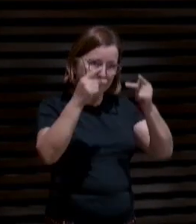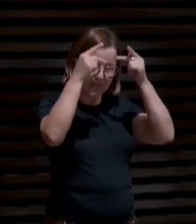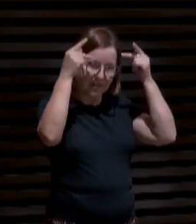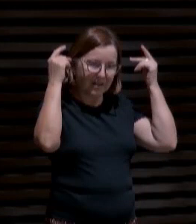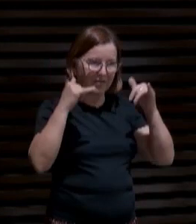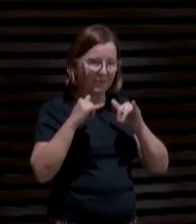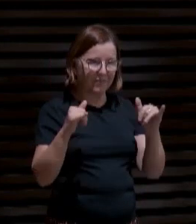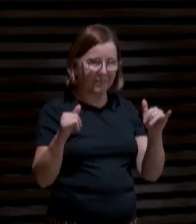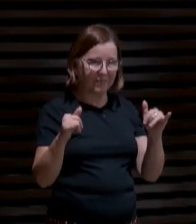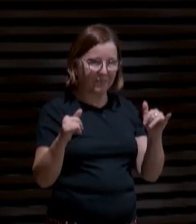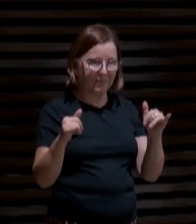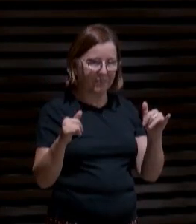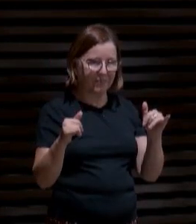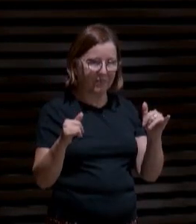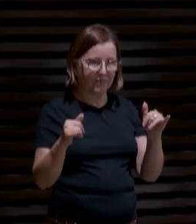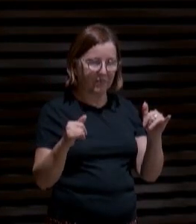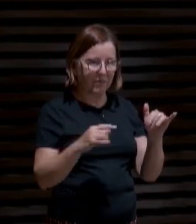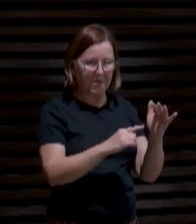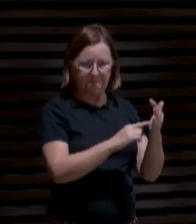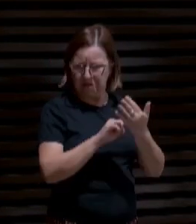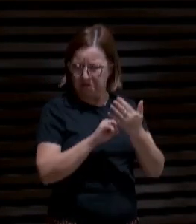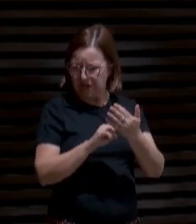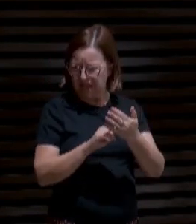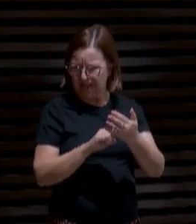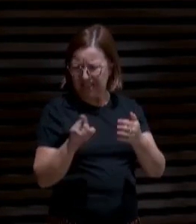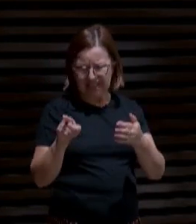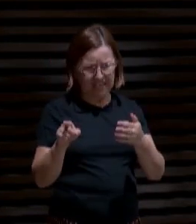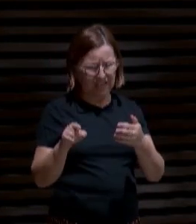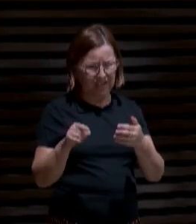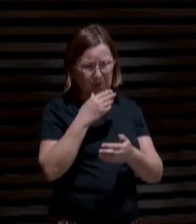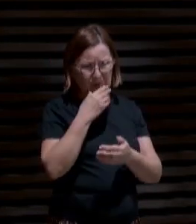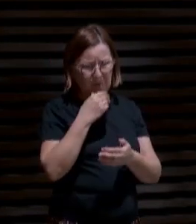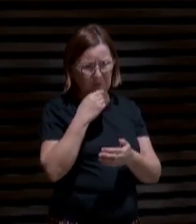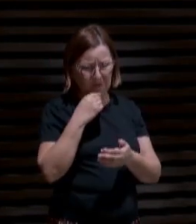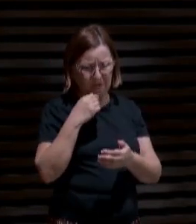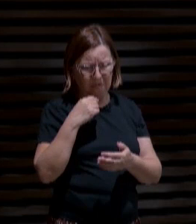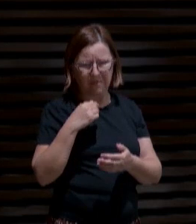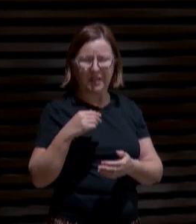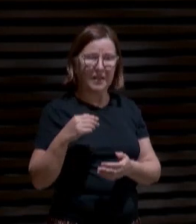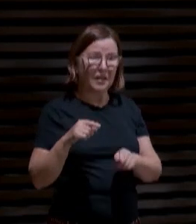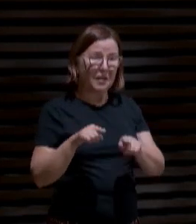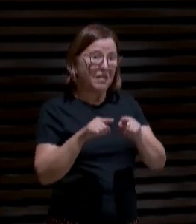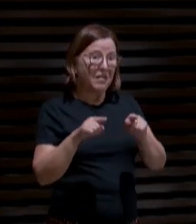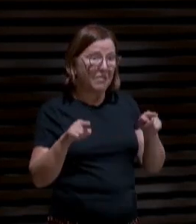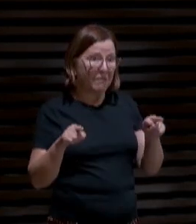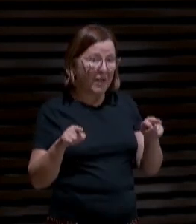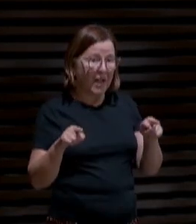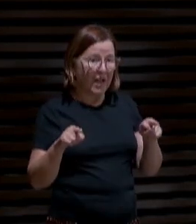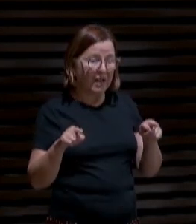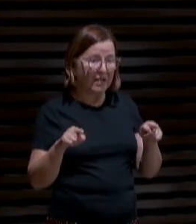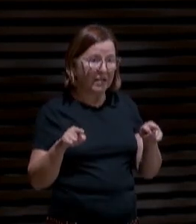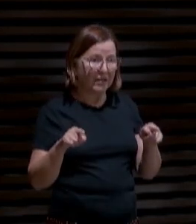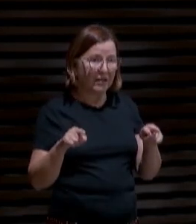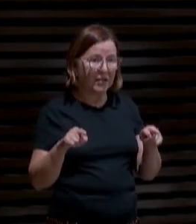Disse-lhes: apresentastes-me este homem como agitador do povo, mas, tendo-o interrogado na